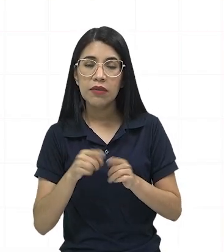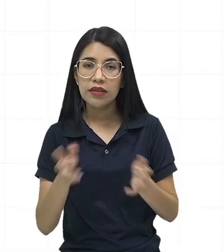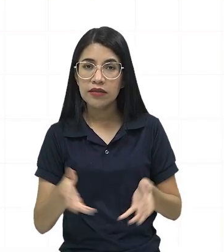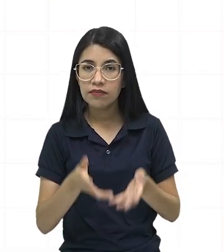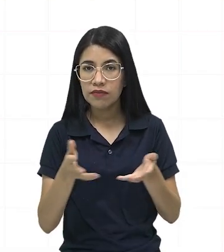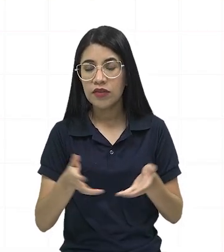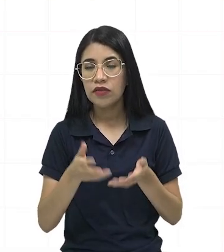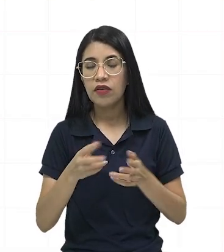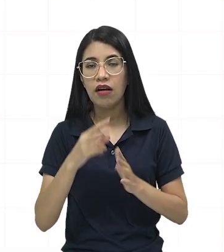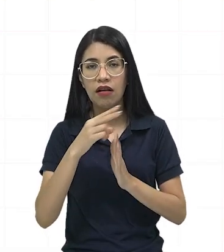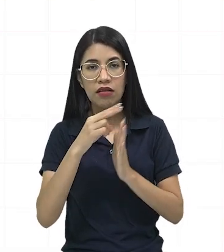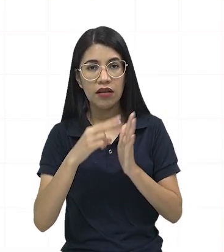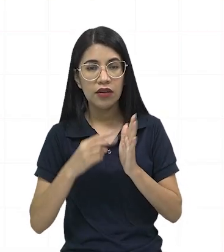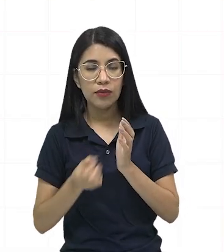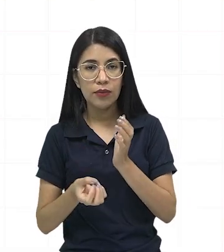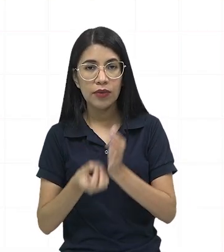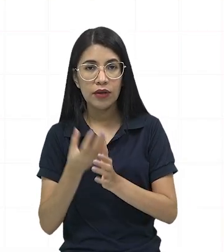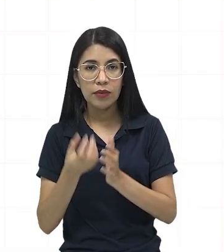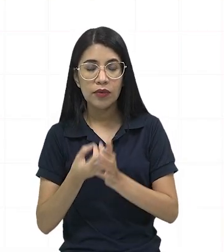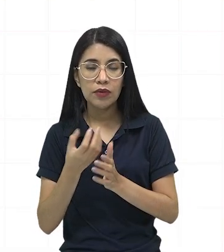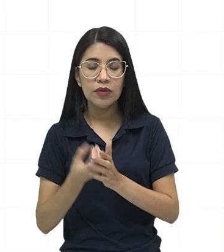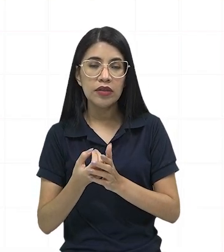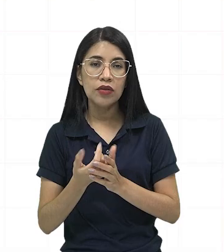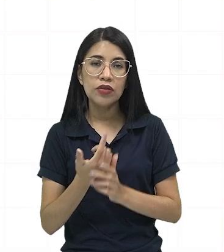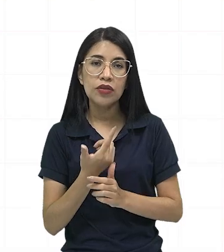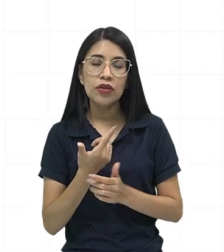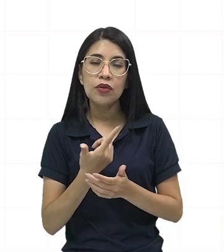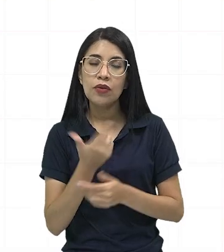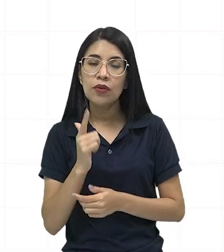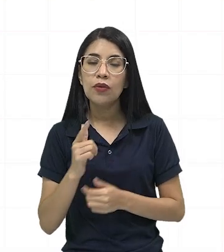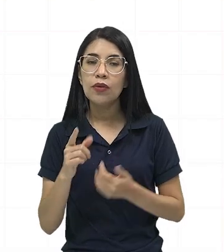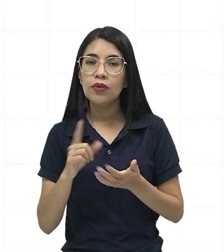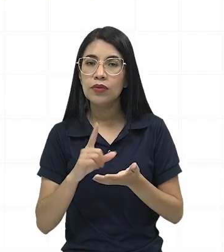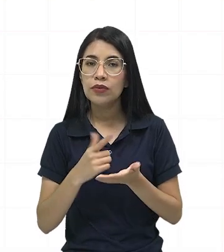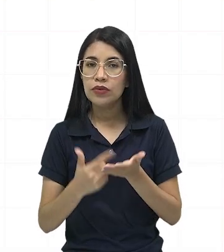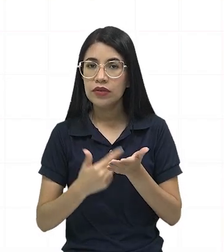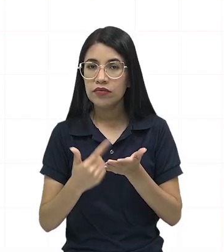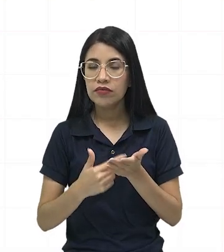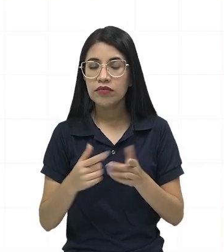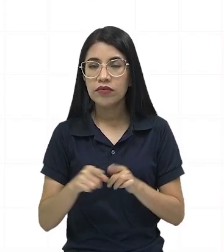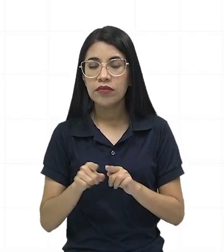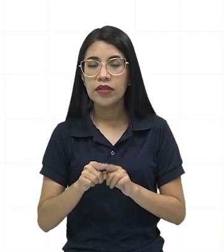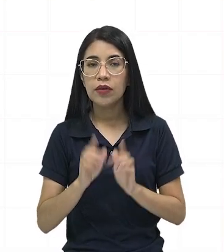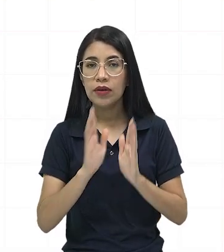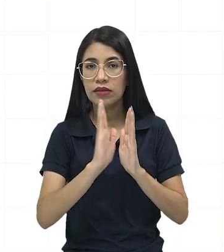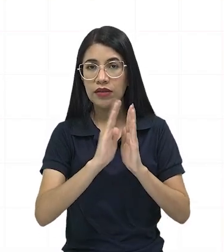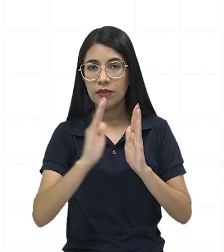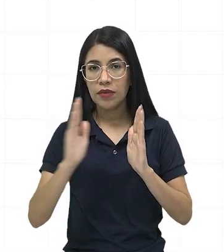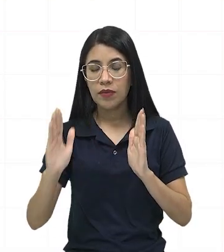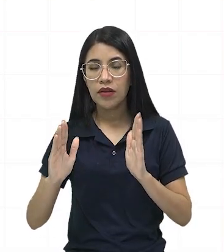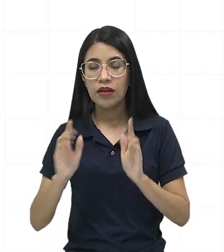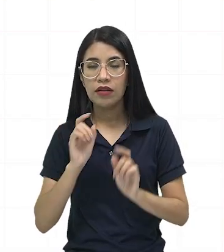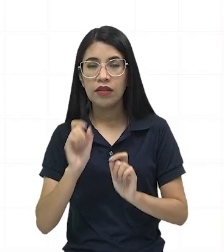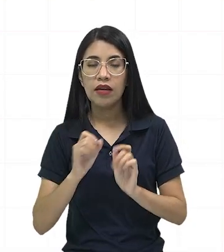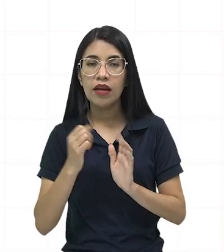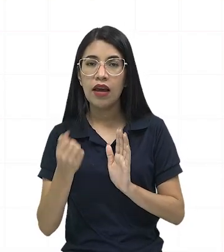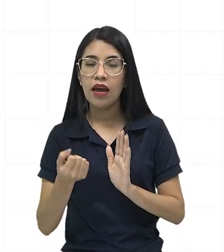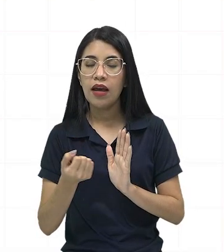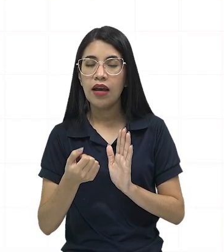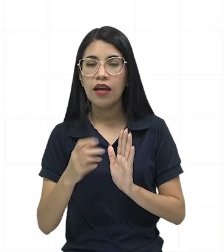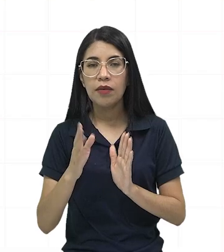a leitura e a produção de novas obras. Então, essa biblioteca ela vai ser transformada na